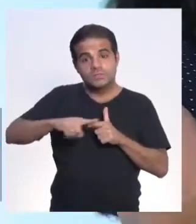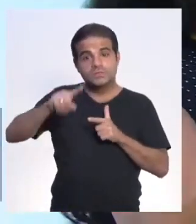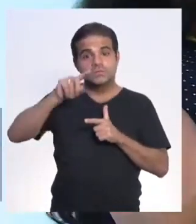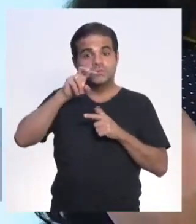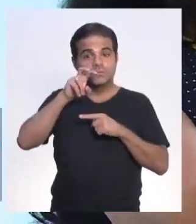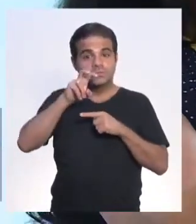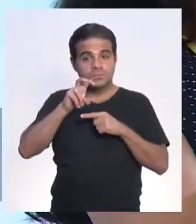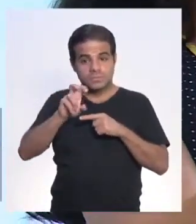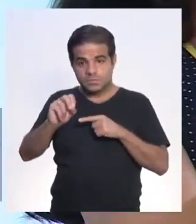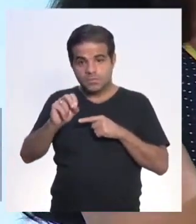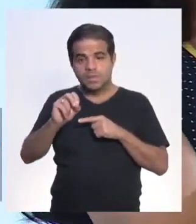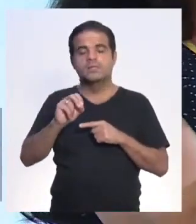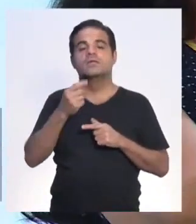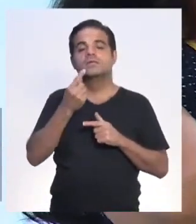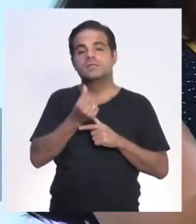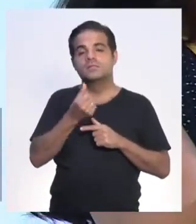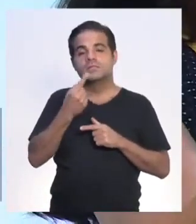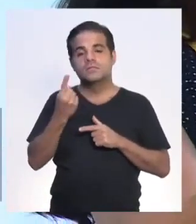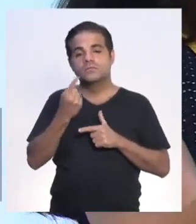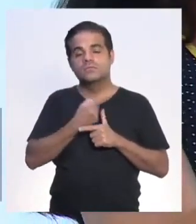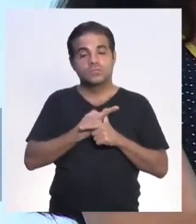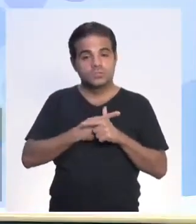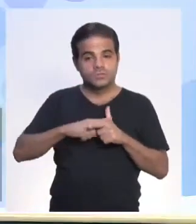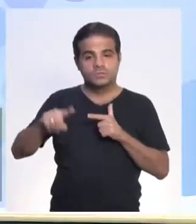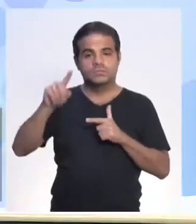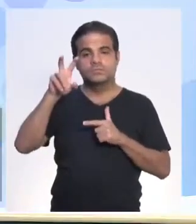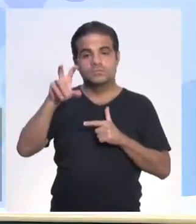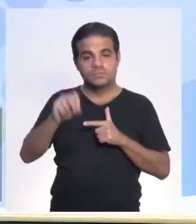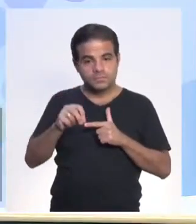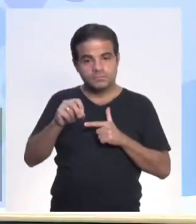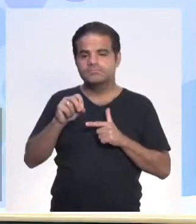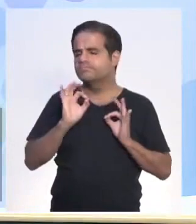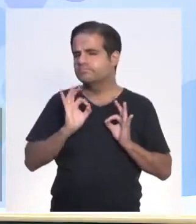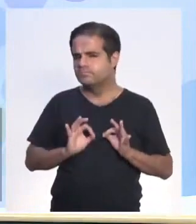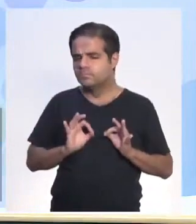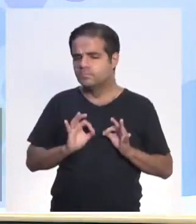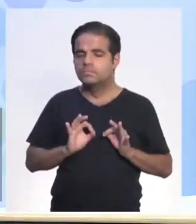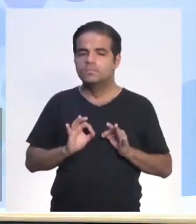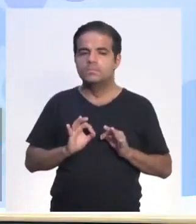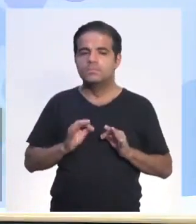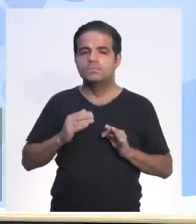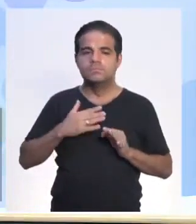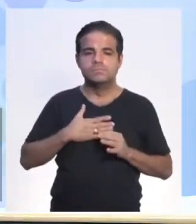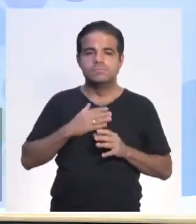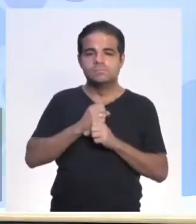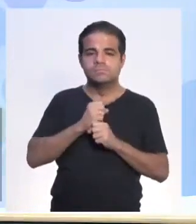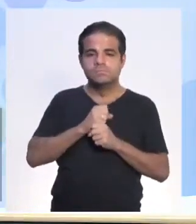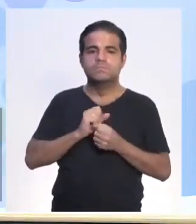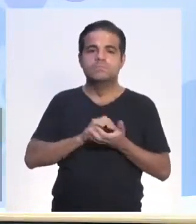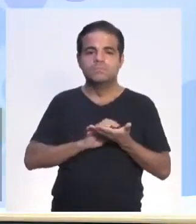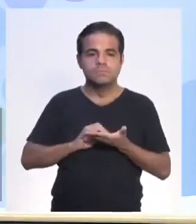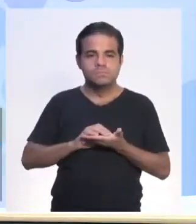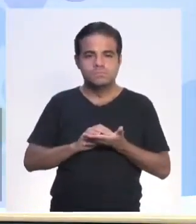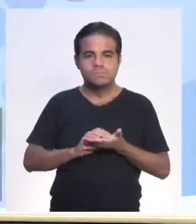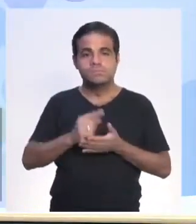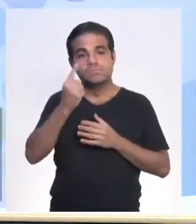50. Então, vamos lá. 61 dividido por 50. Na minha calculadora, deu